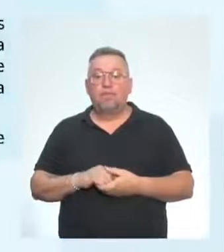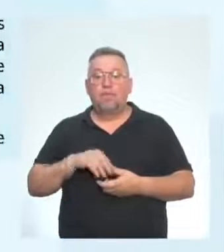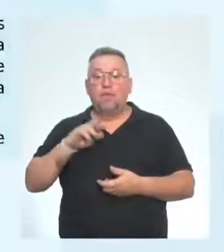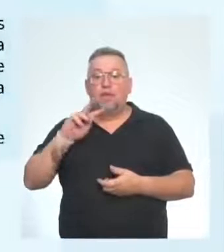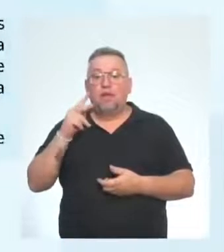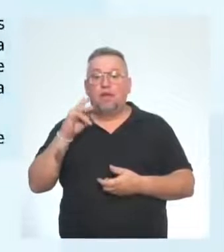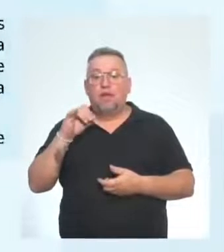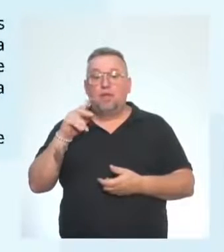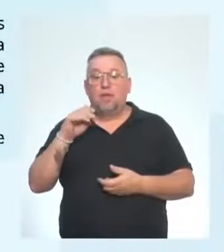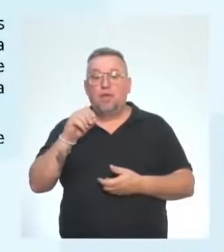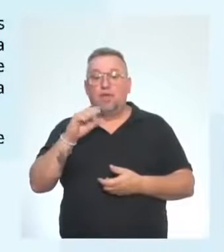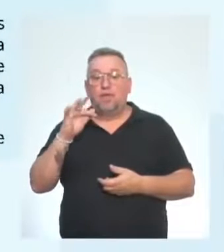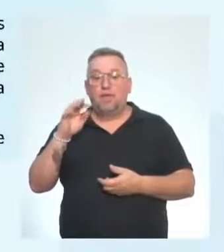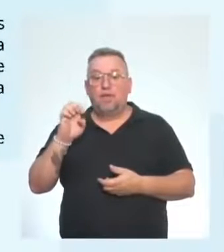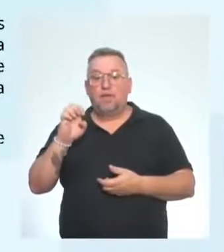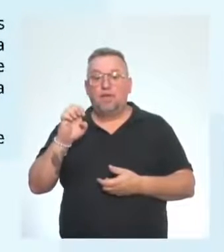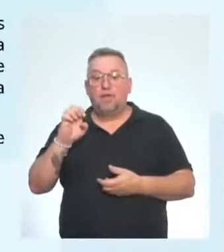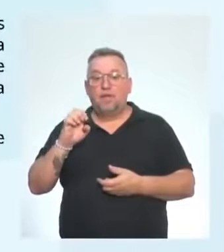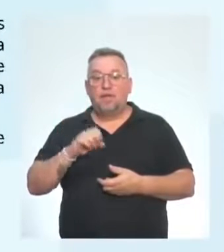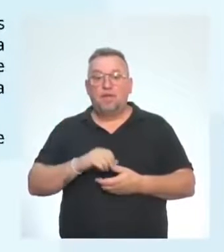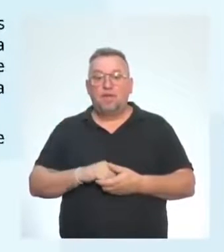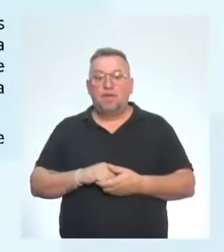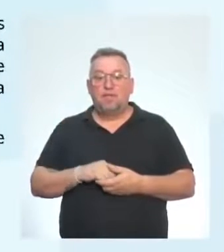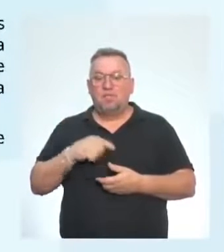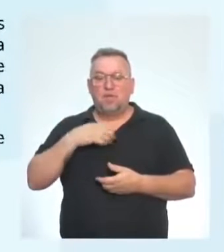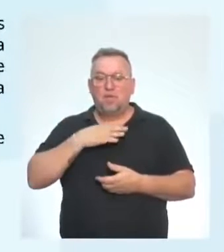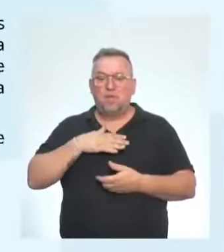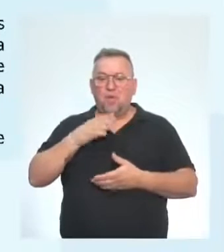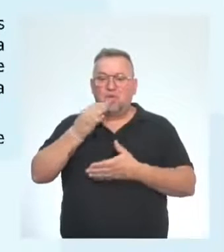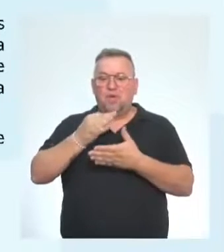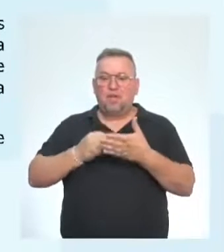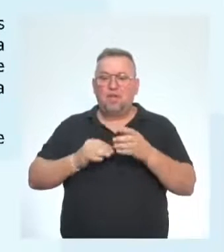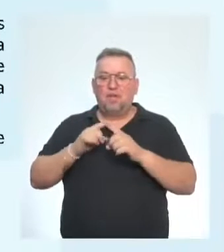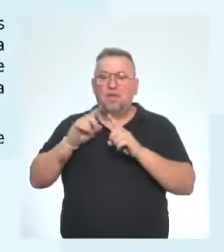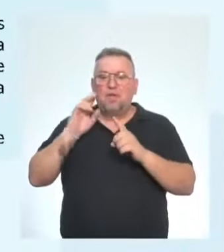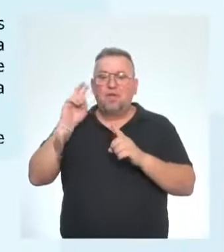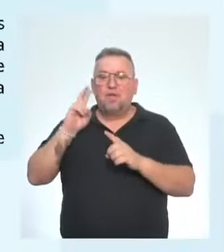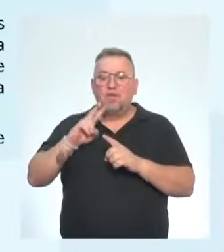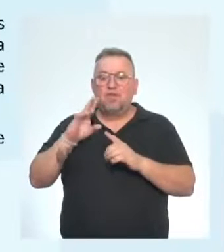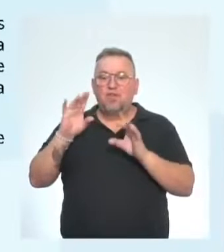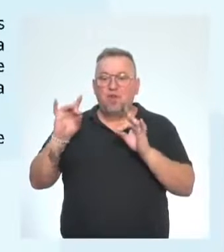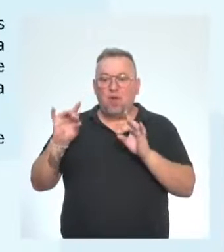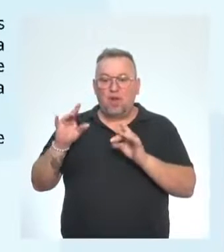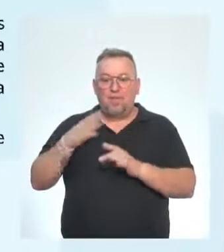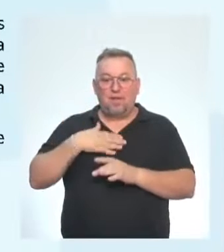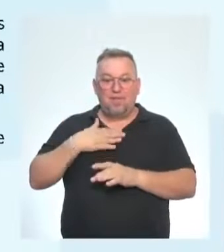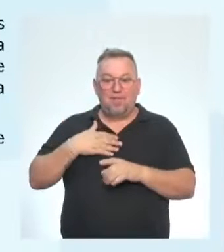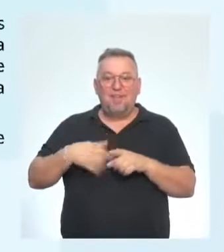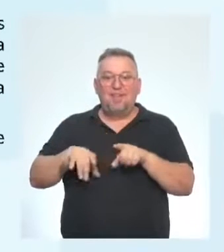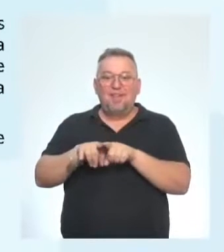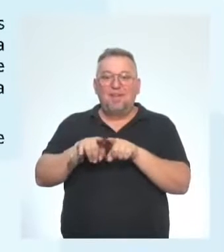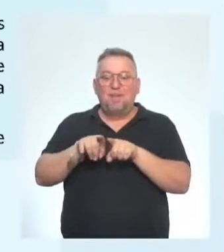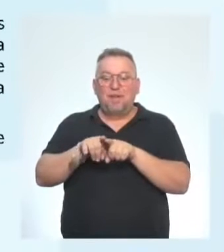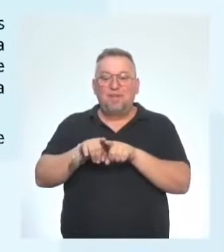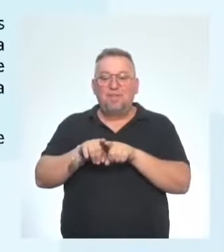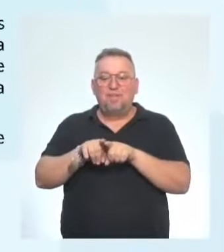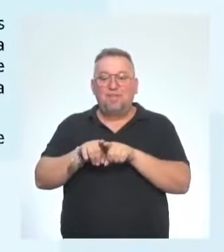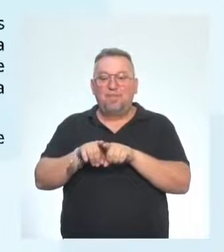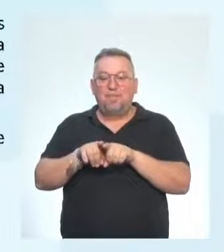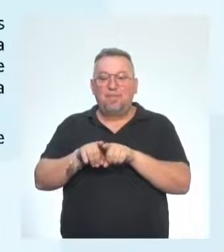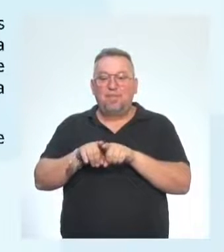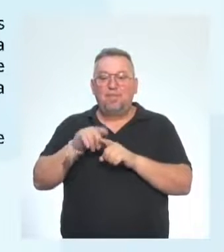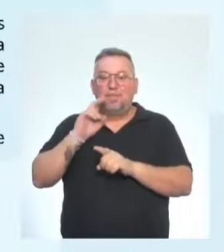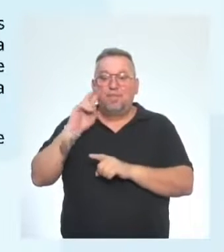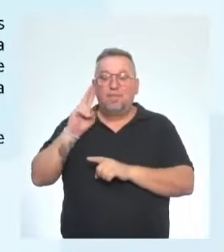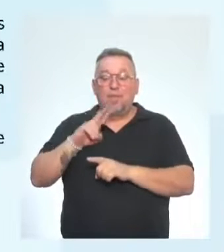hipófise ou glândula pituitária, eu não gosto muito de pôr texto no slide, mas eu pus para servir de colinha para mim também, tá bom? Então ela está aí considerada como